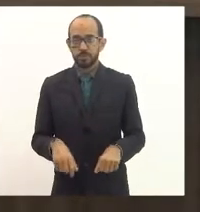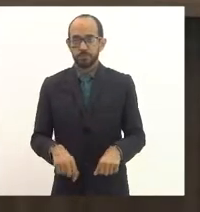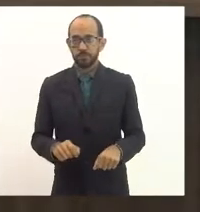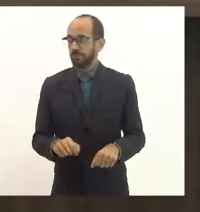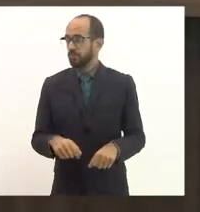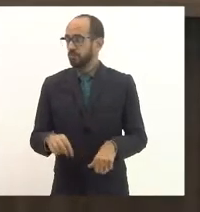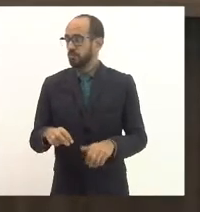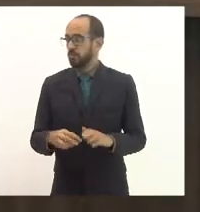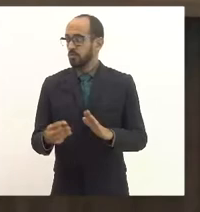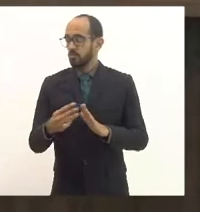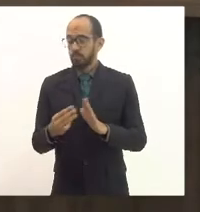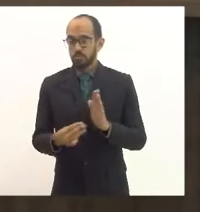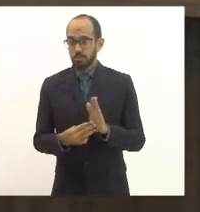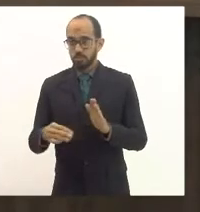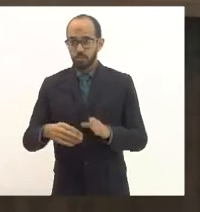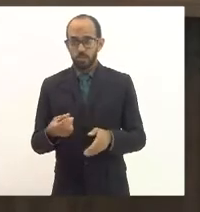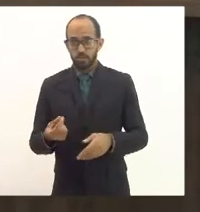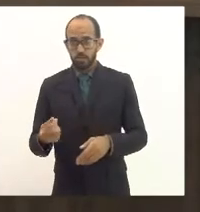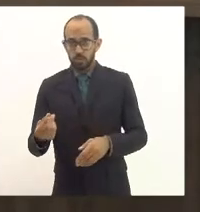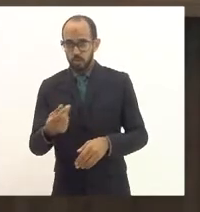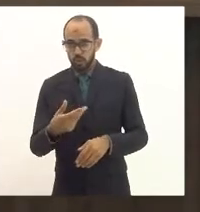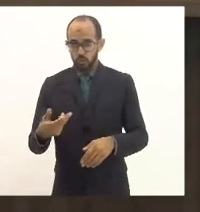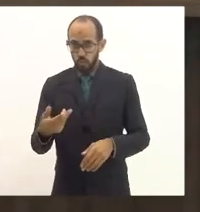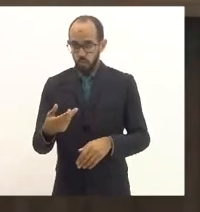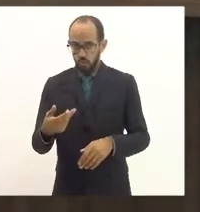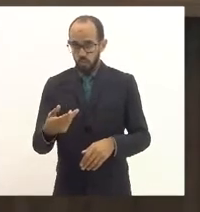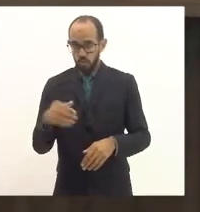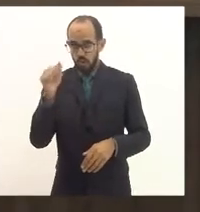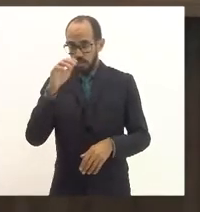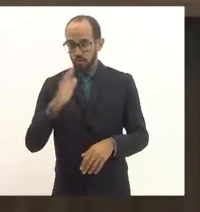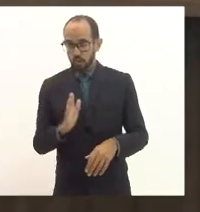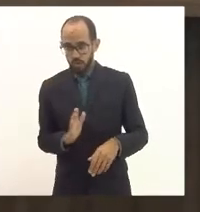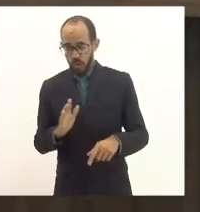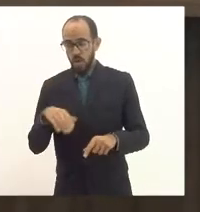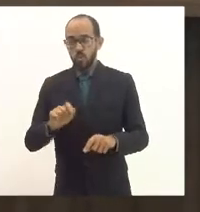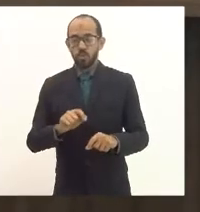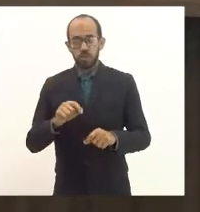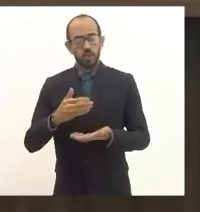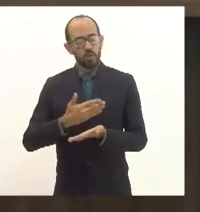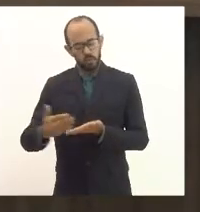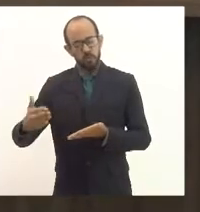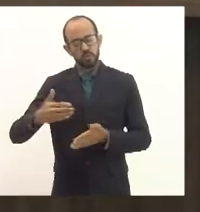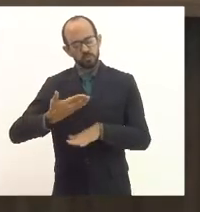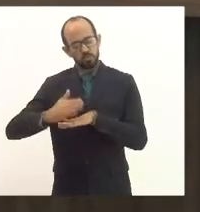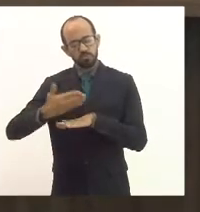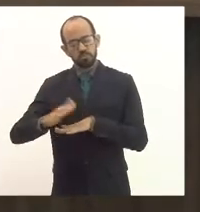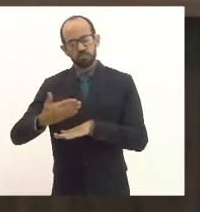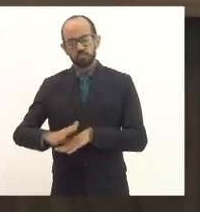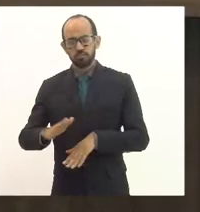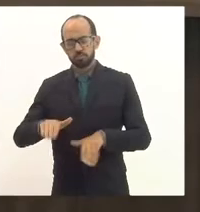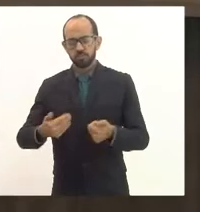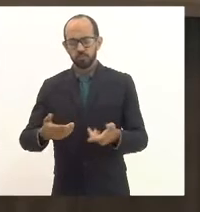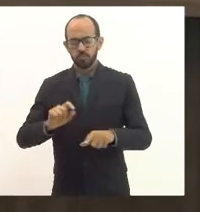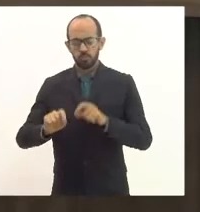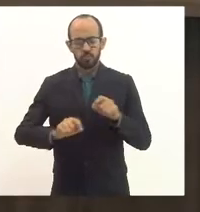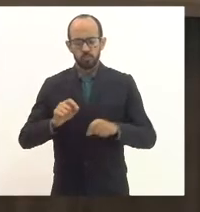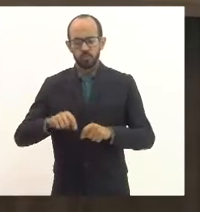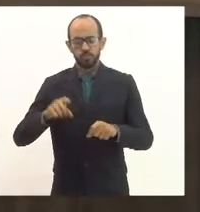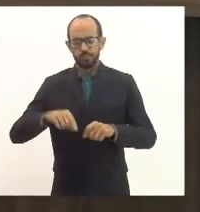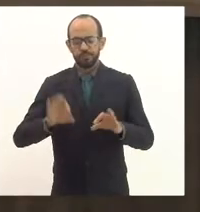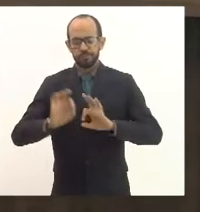Manual do Tesouro Nacional, e começou a aplicá-la. Então, é um